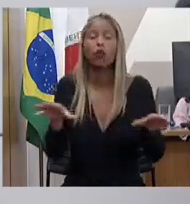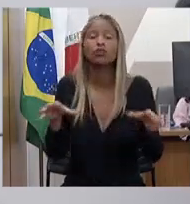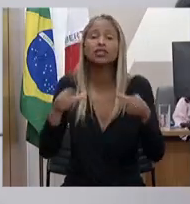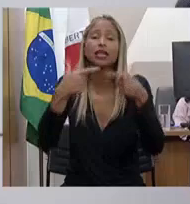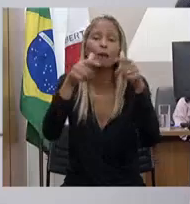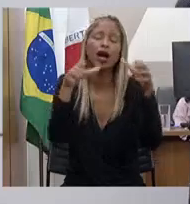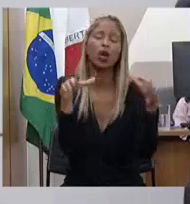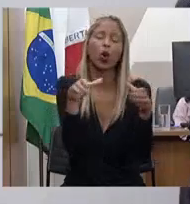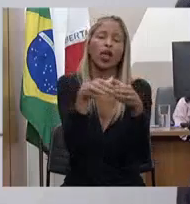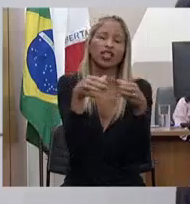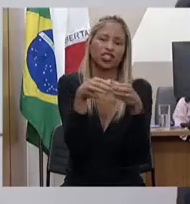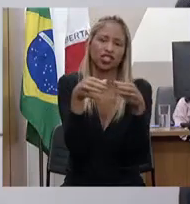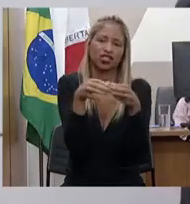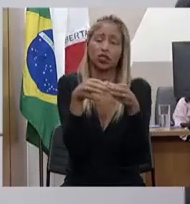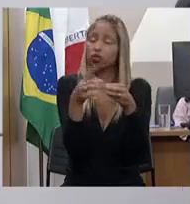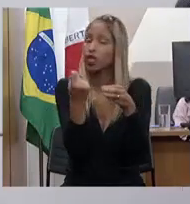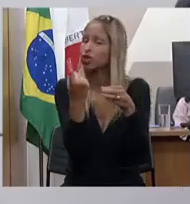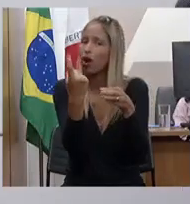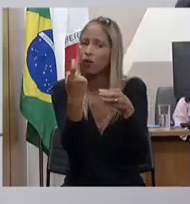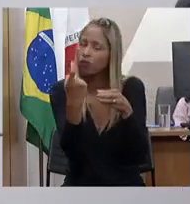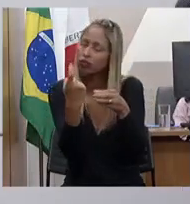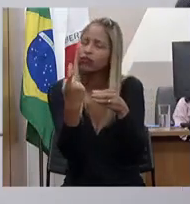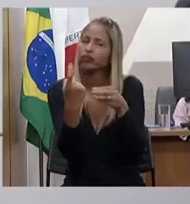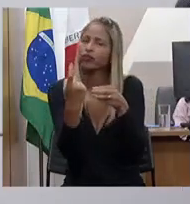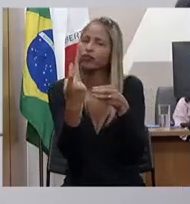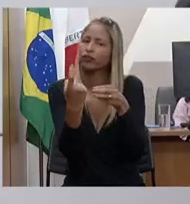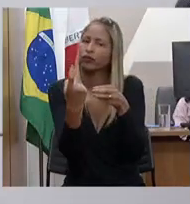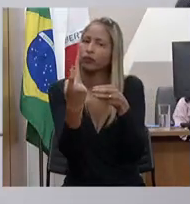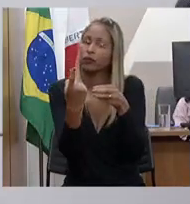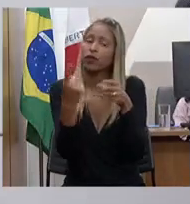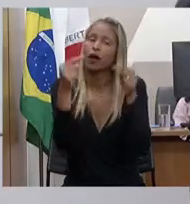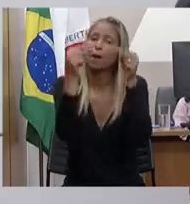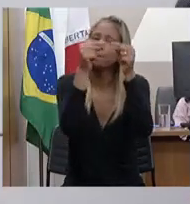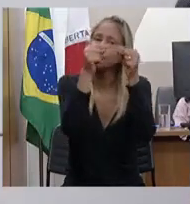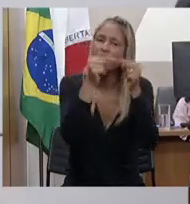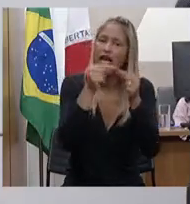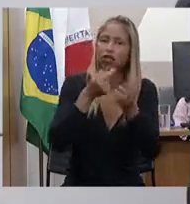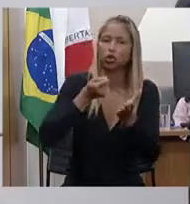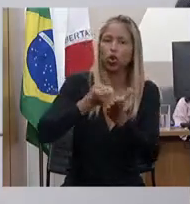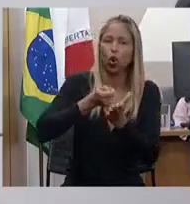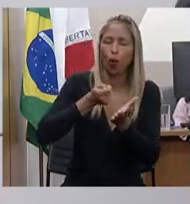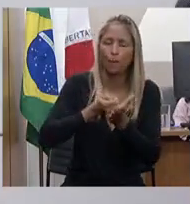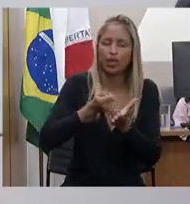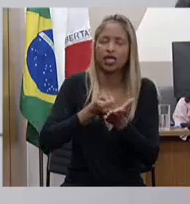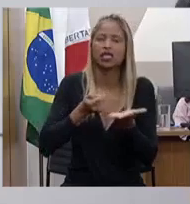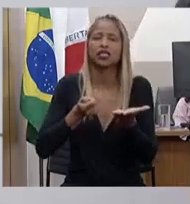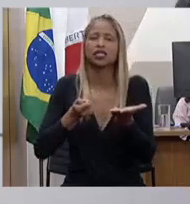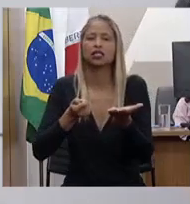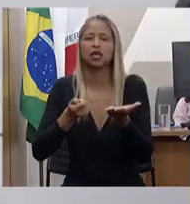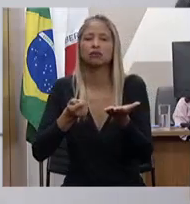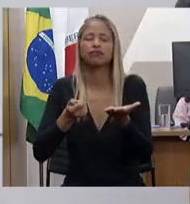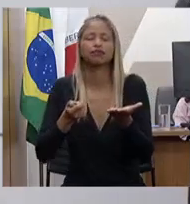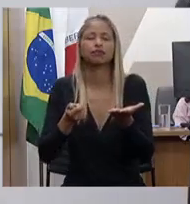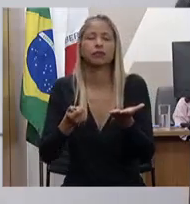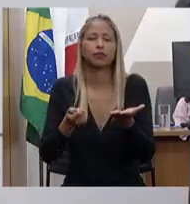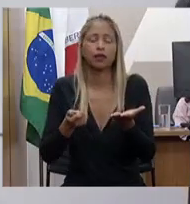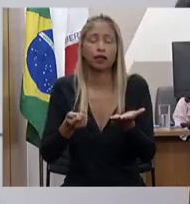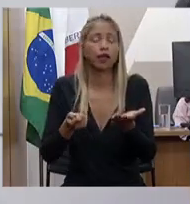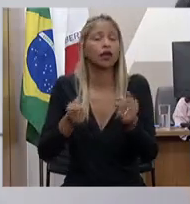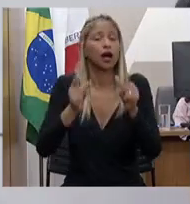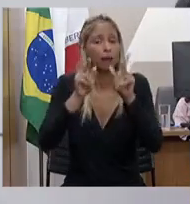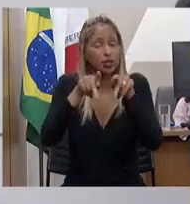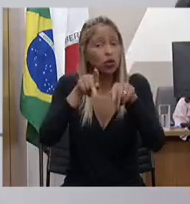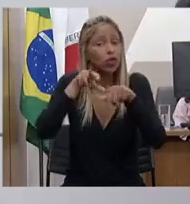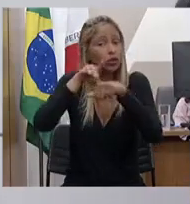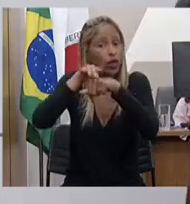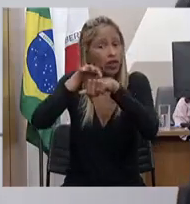que aquilo é um modelo de gestão colocado de metas de cobranças de assédios que a